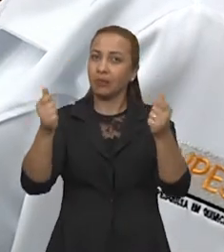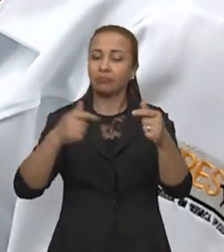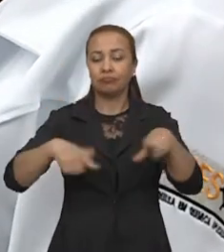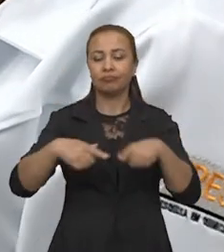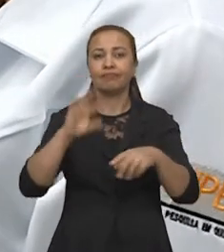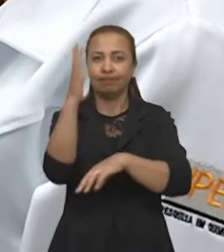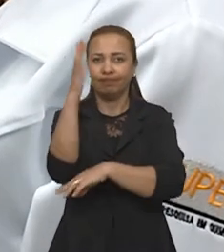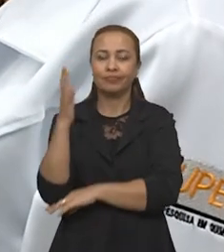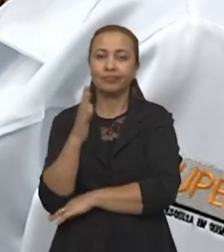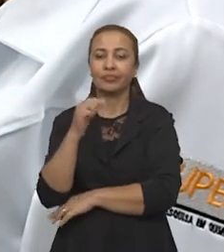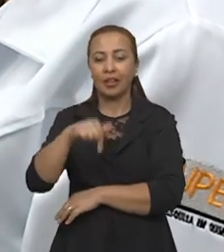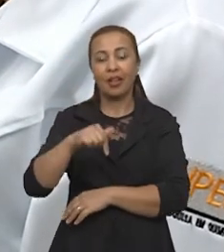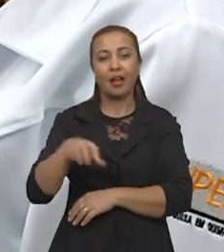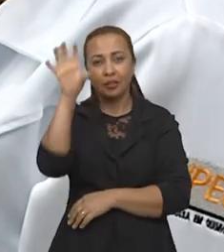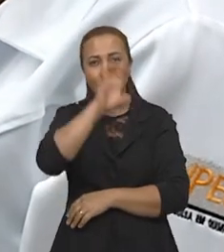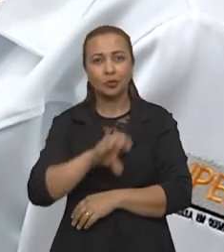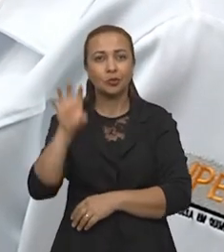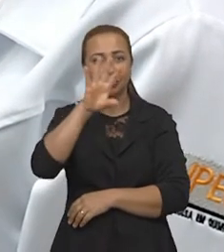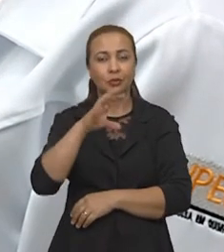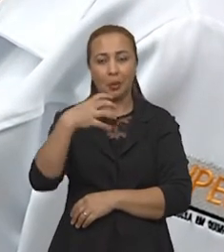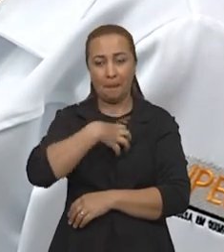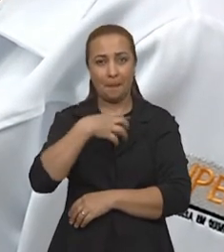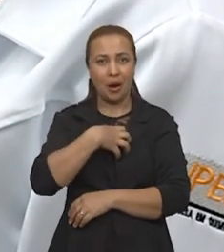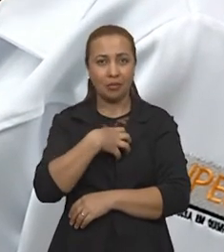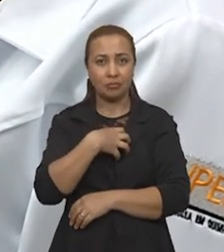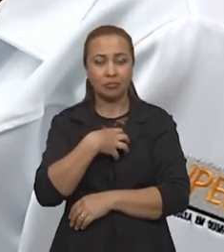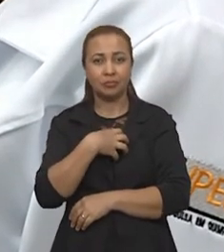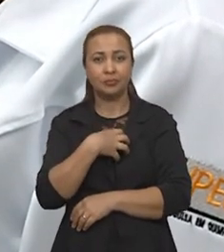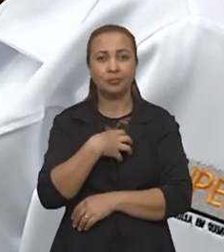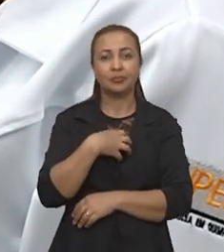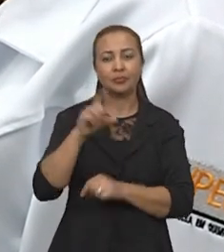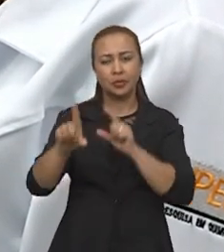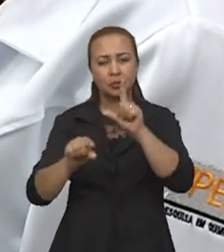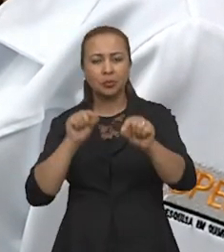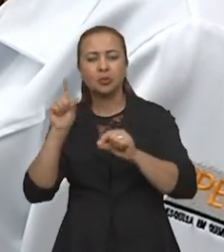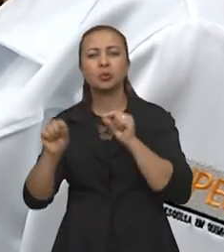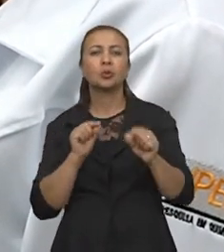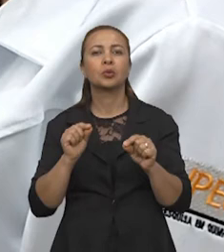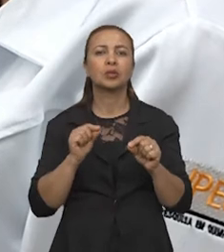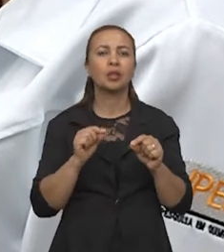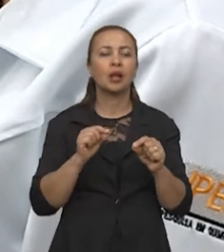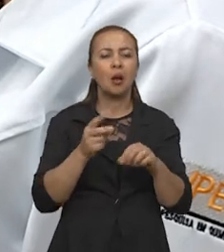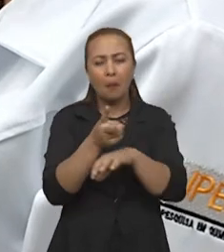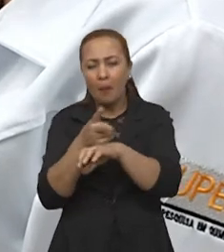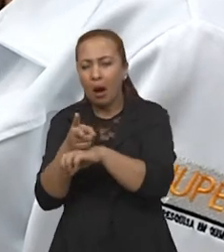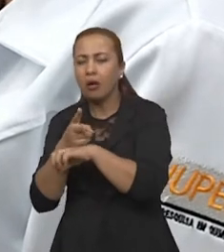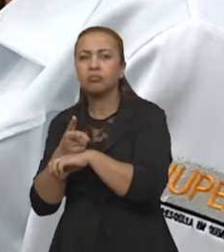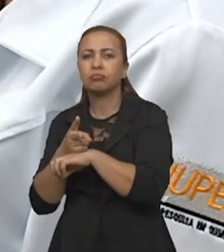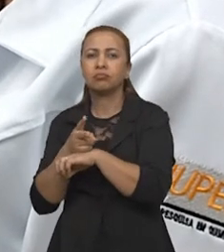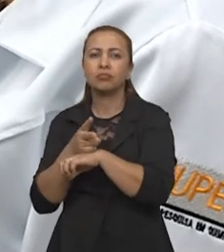espécies vegetais, né, aqui do semiárido baiano, espécies que foram escolhidas a partir de um